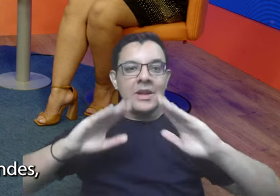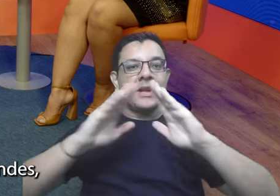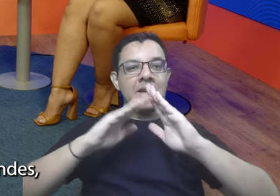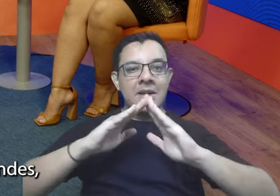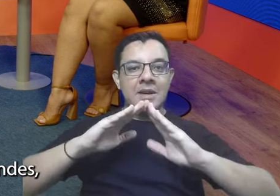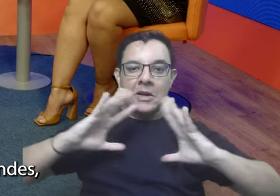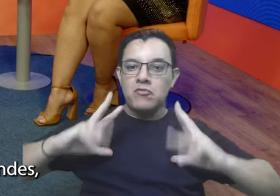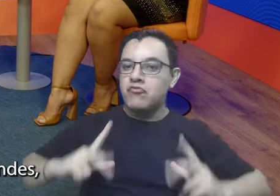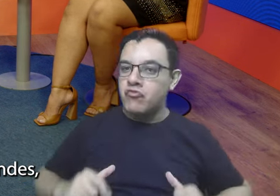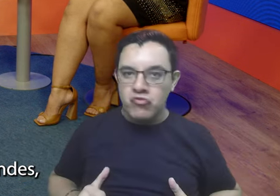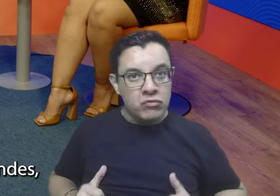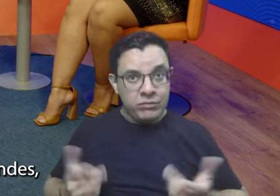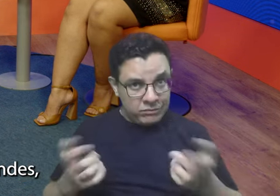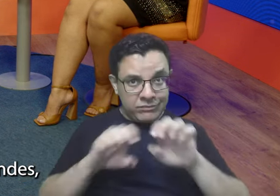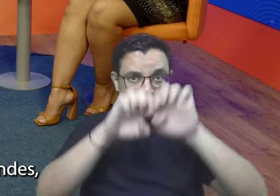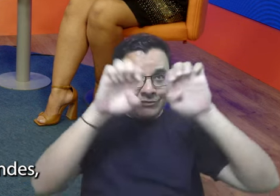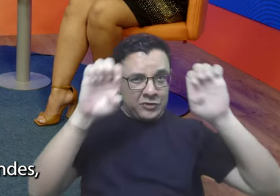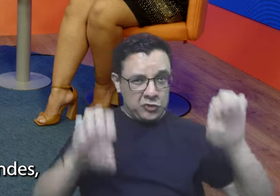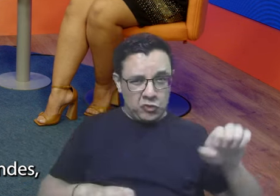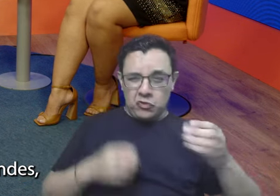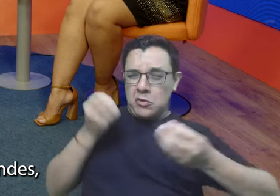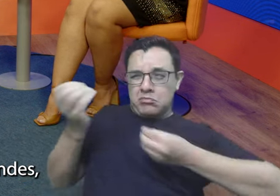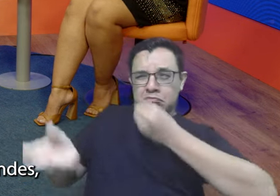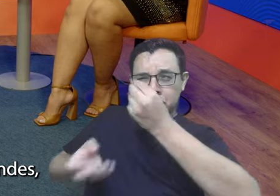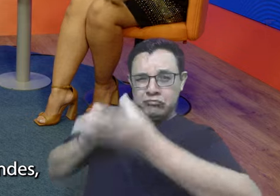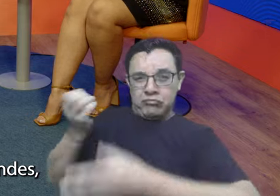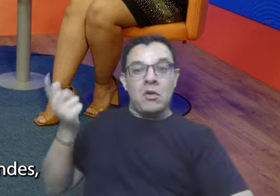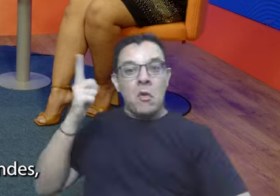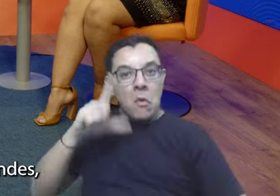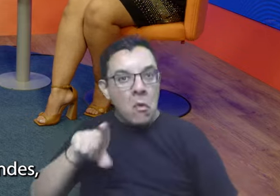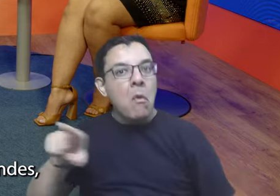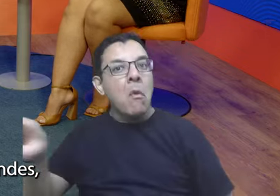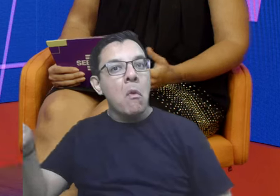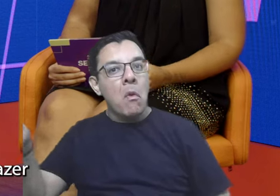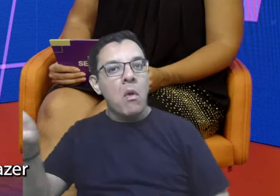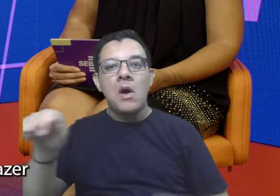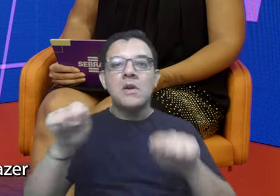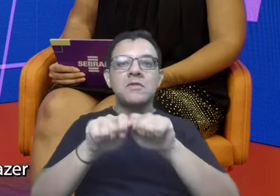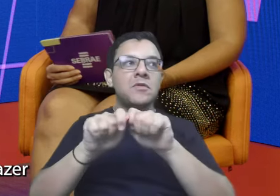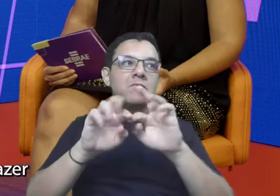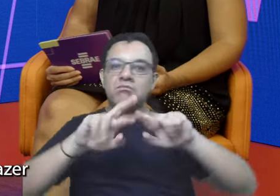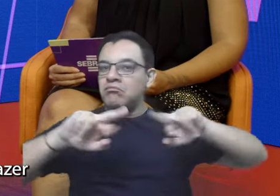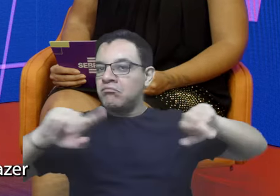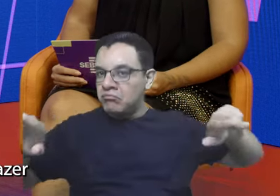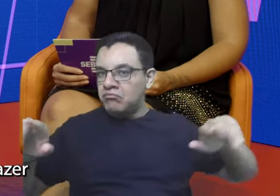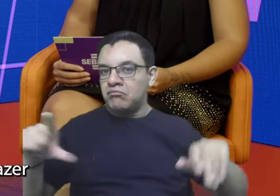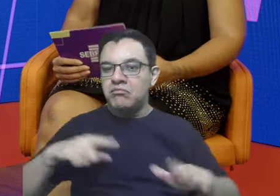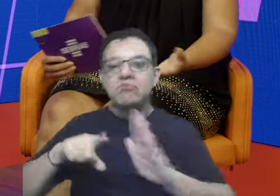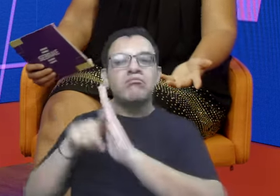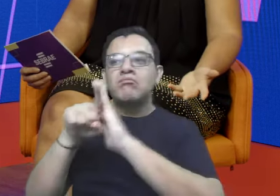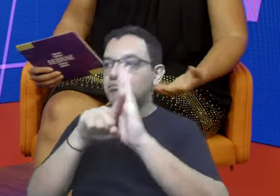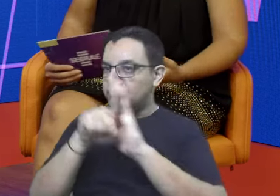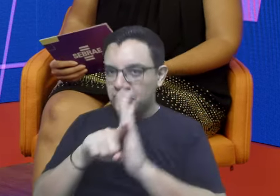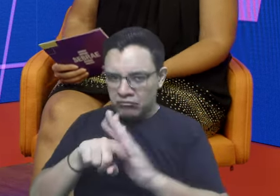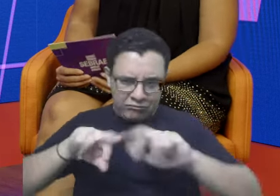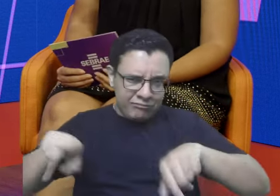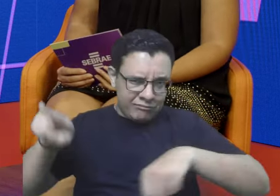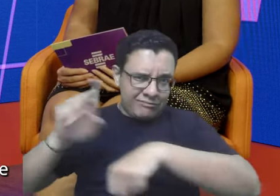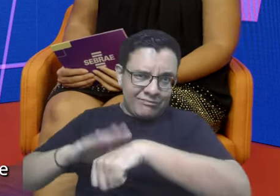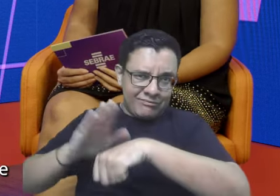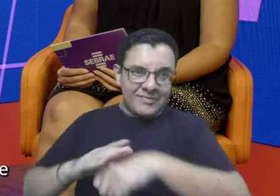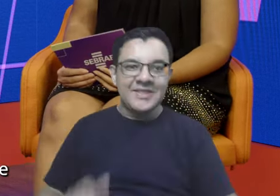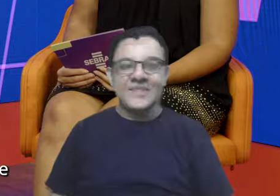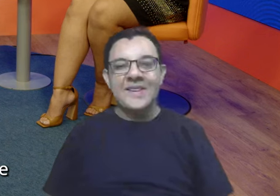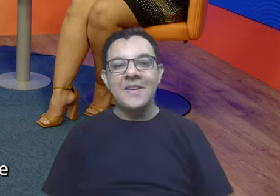casa dando toda a estrutura para que ela consiga criar grandes grandes teorias as grandes fazer pesquisas enfim